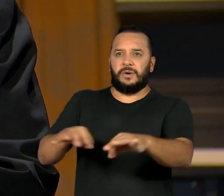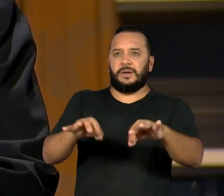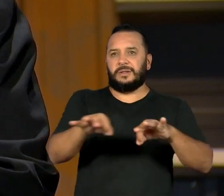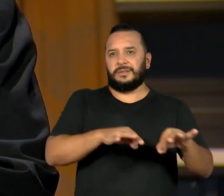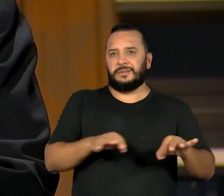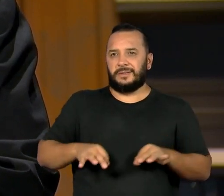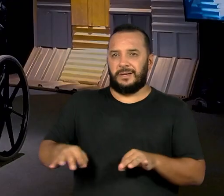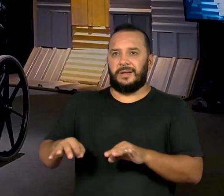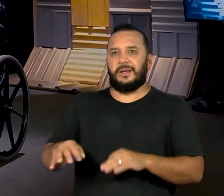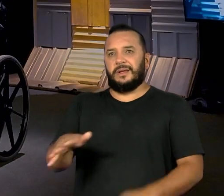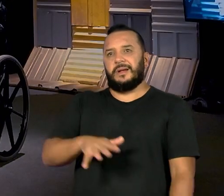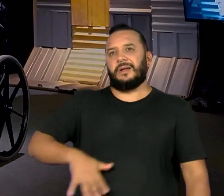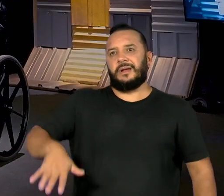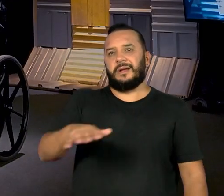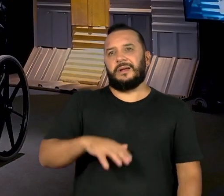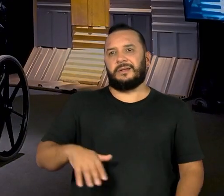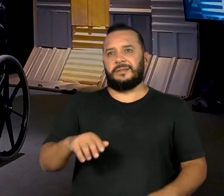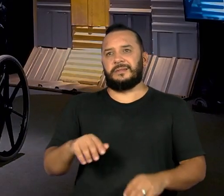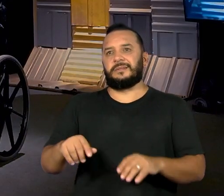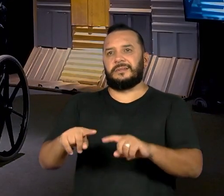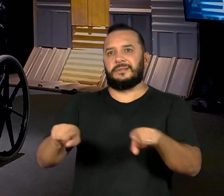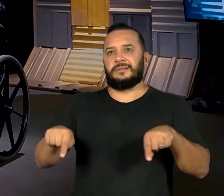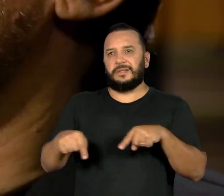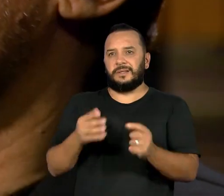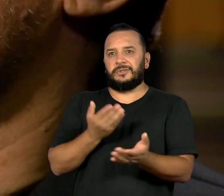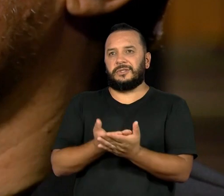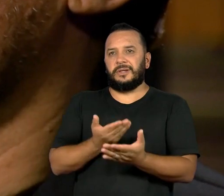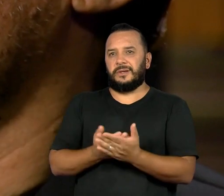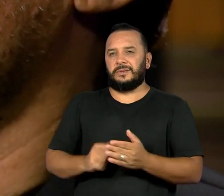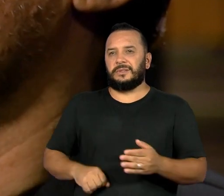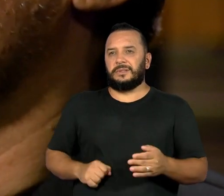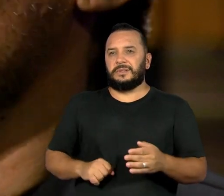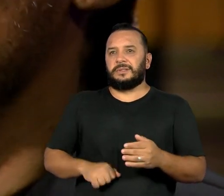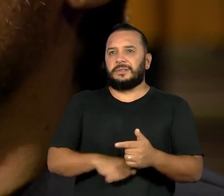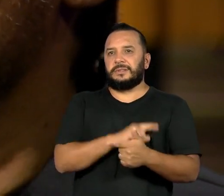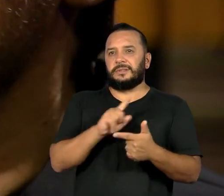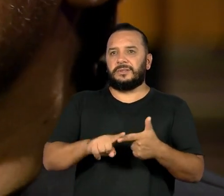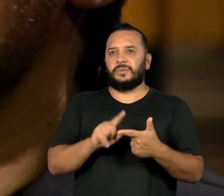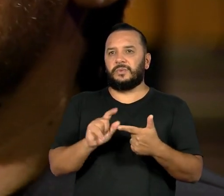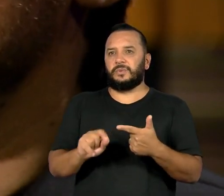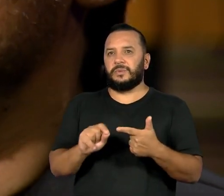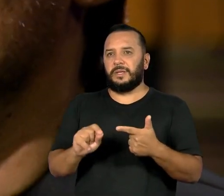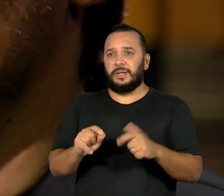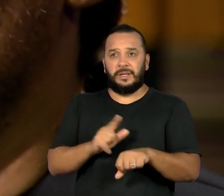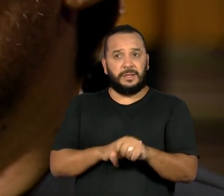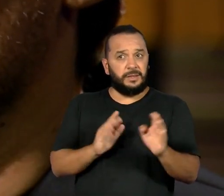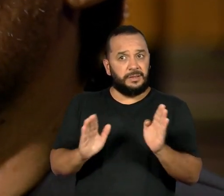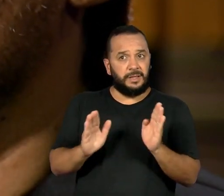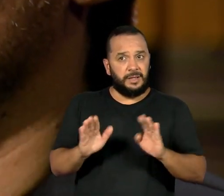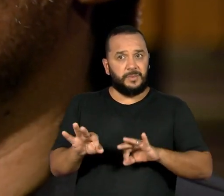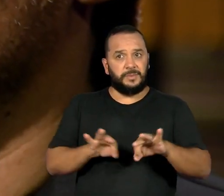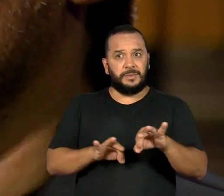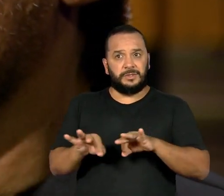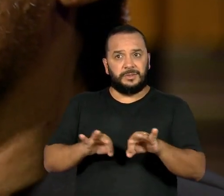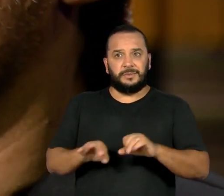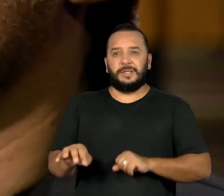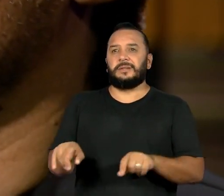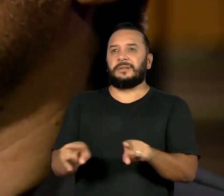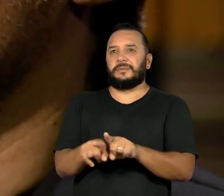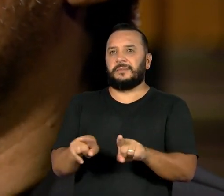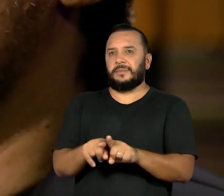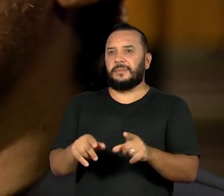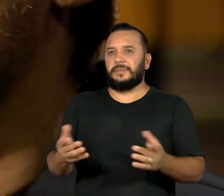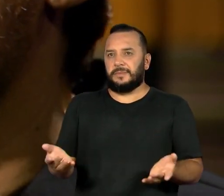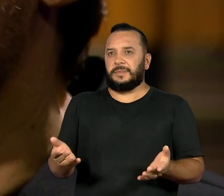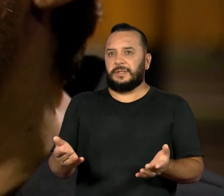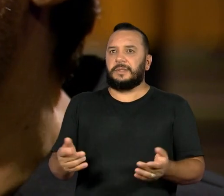a rotina da sala de aula? Esse é o primeiro ponto. Segundo, eu acho que é tempo para o planejamento. Tá? Educação,